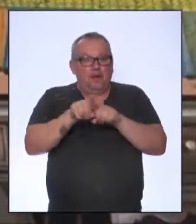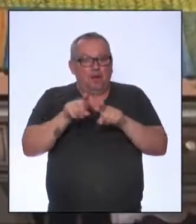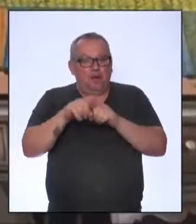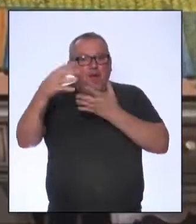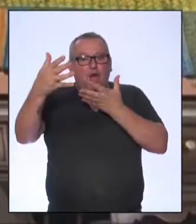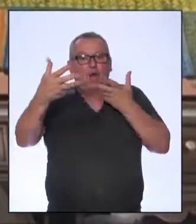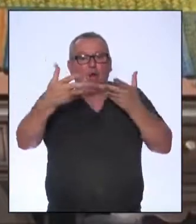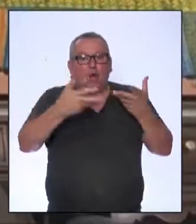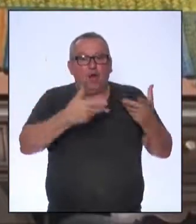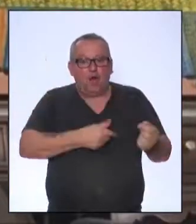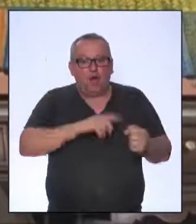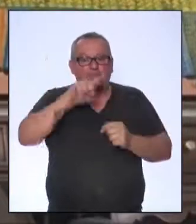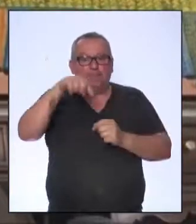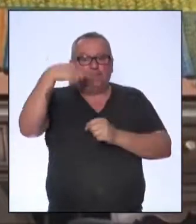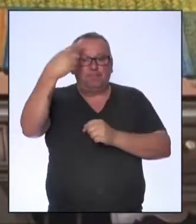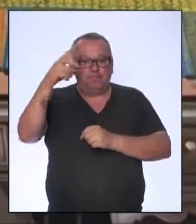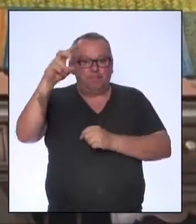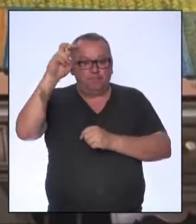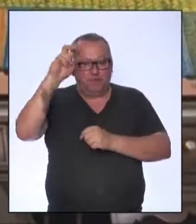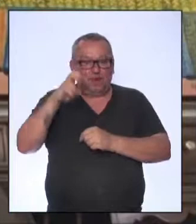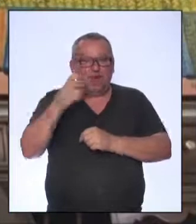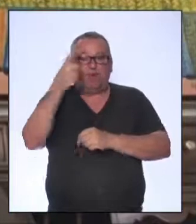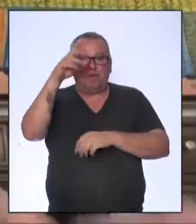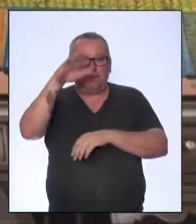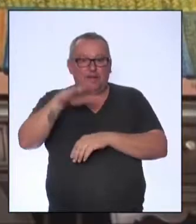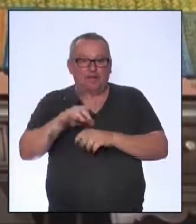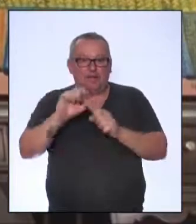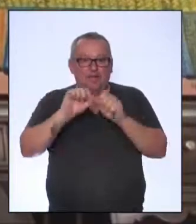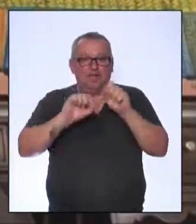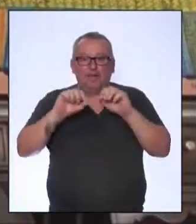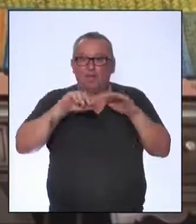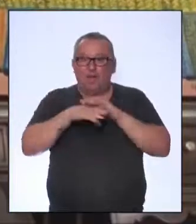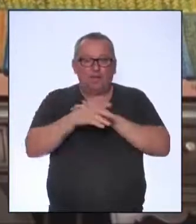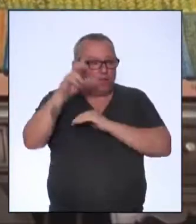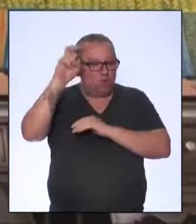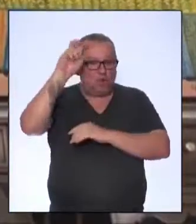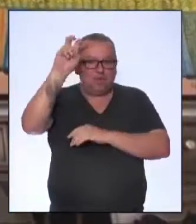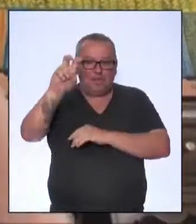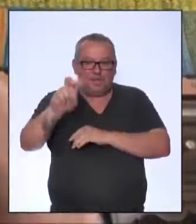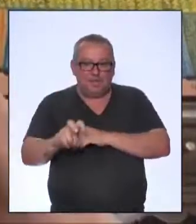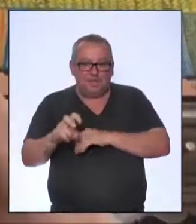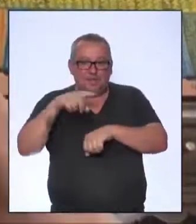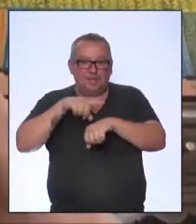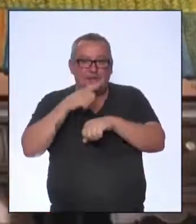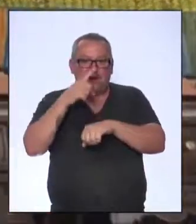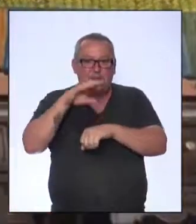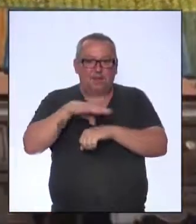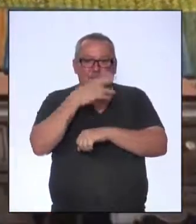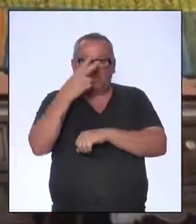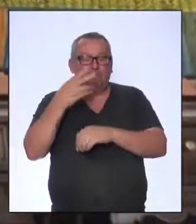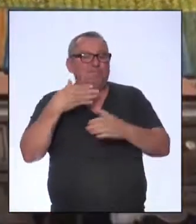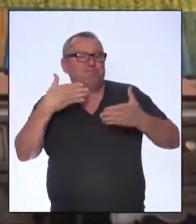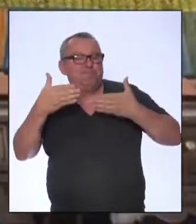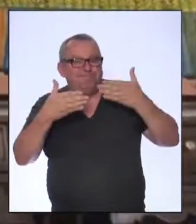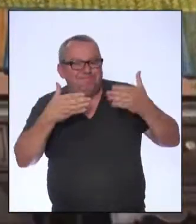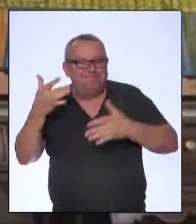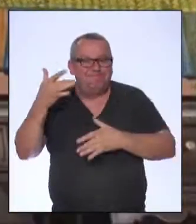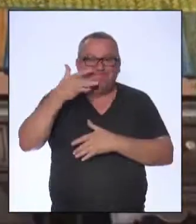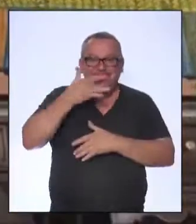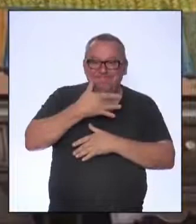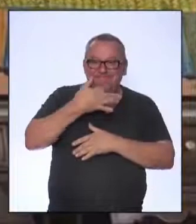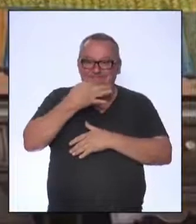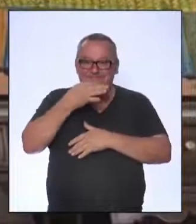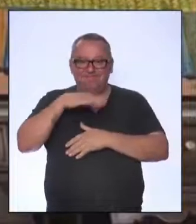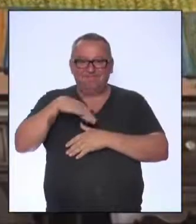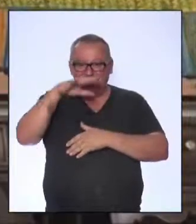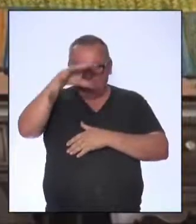convido todos para na próxima quinta, 1h. Faça um hábito. Toda quinta, dá 1, 2, é um papo legal, gostoso, que eu acho que todo